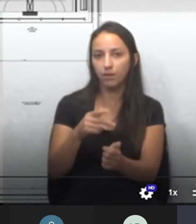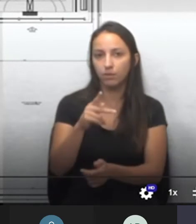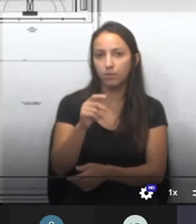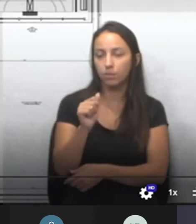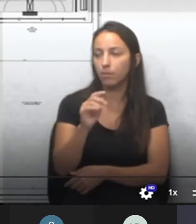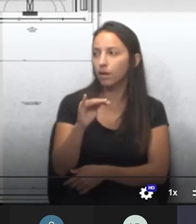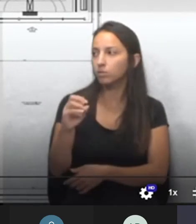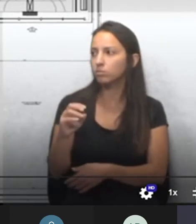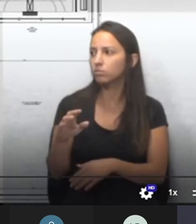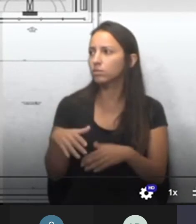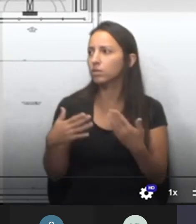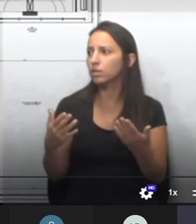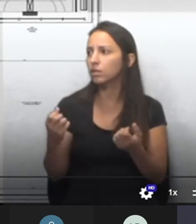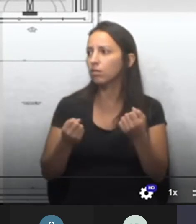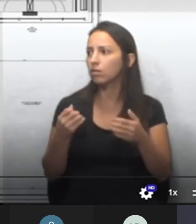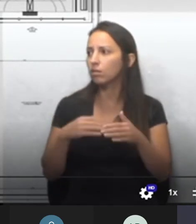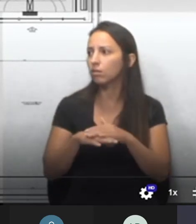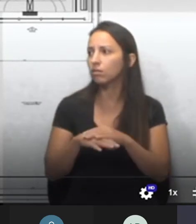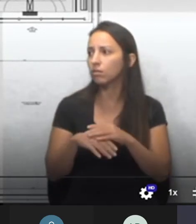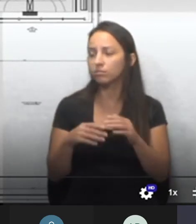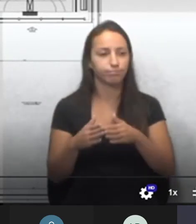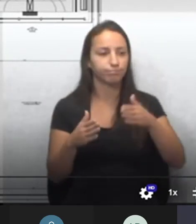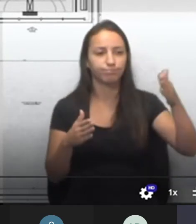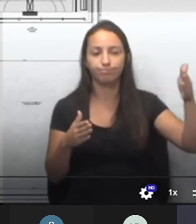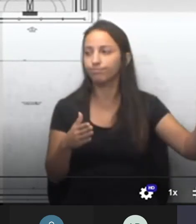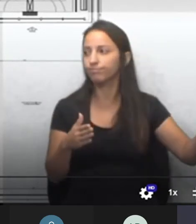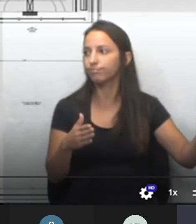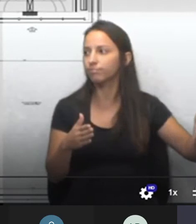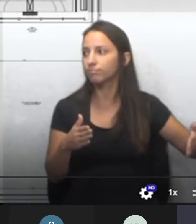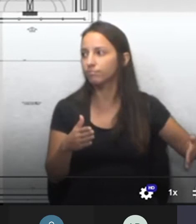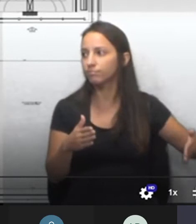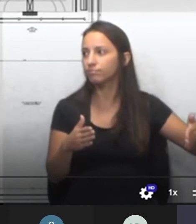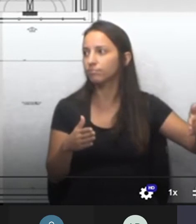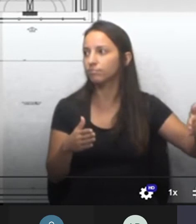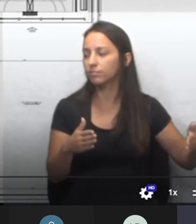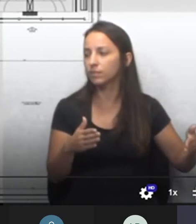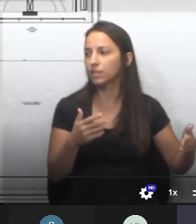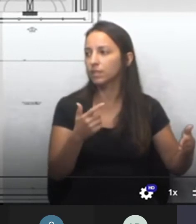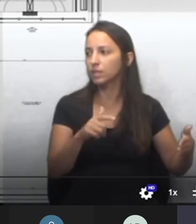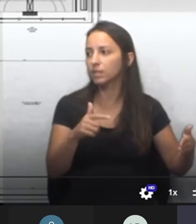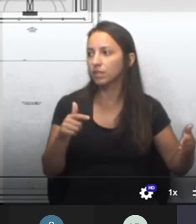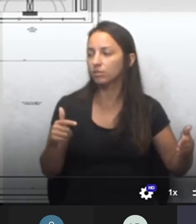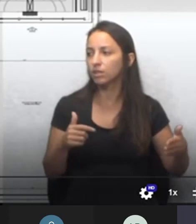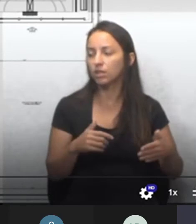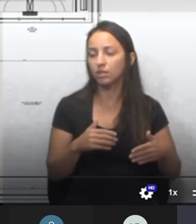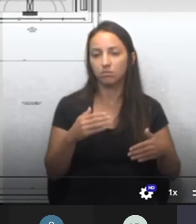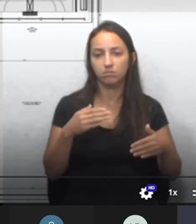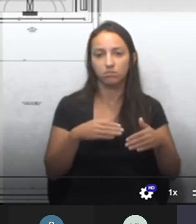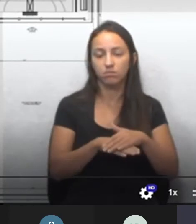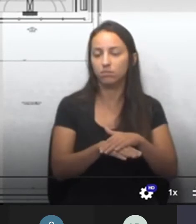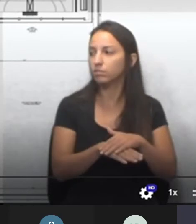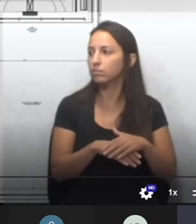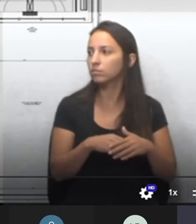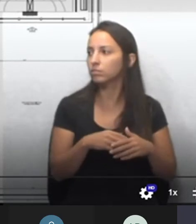E cadê estacionamento? Tudo lá na frente. Não tem estacionamento e não tem entrega de carga, não tem entrada de...